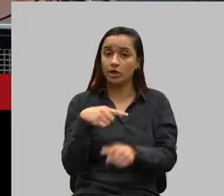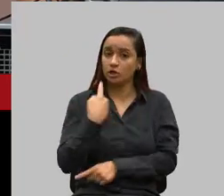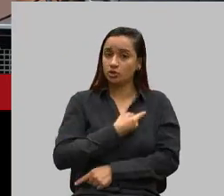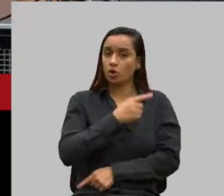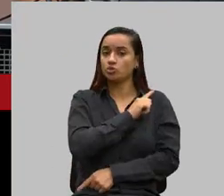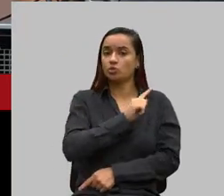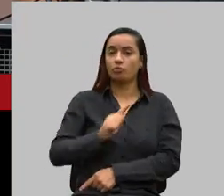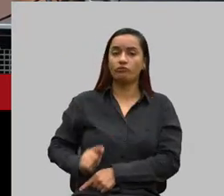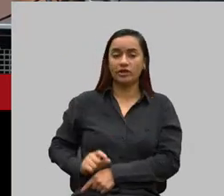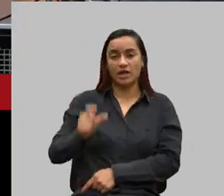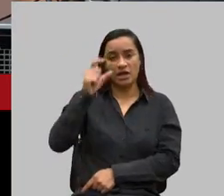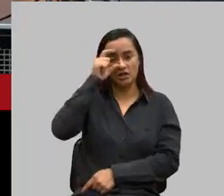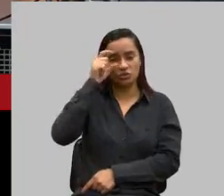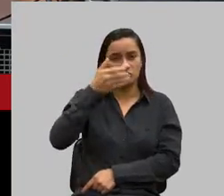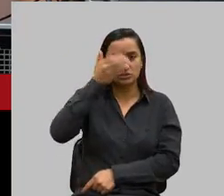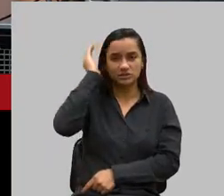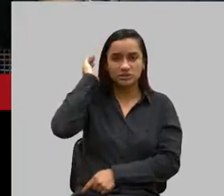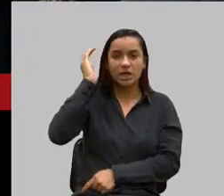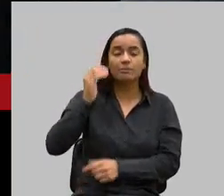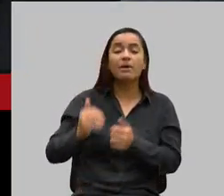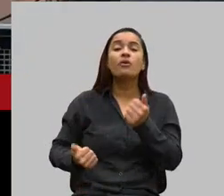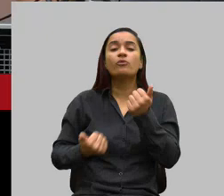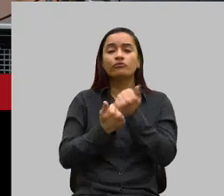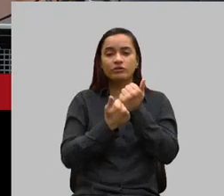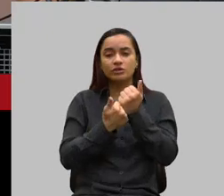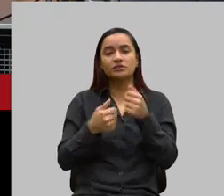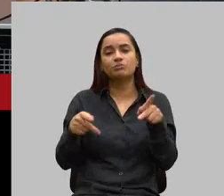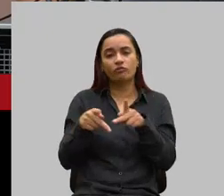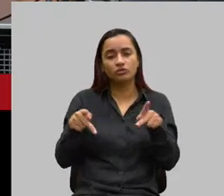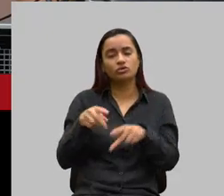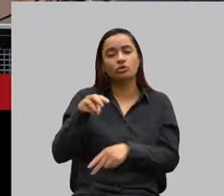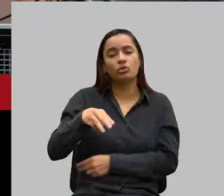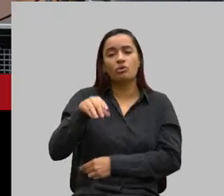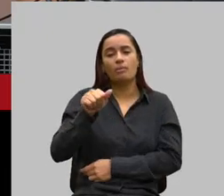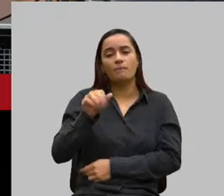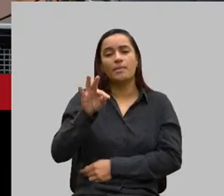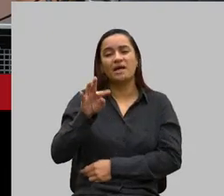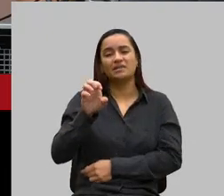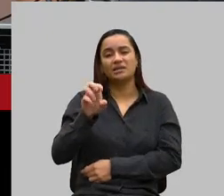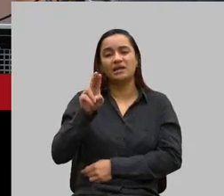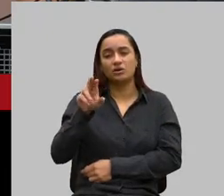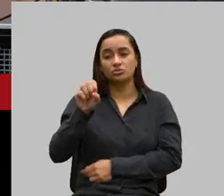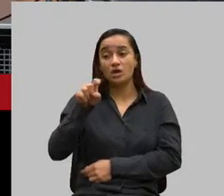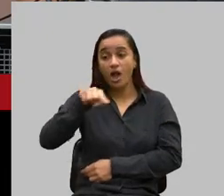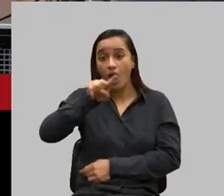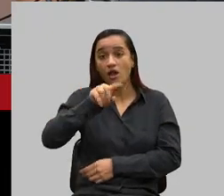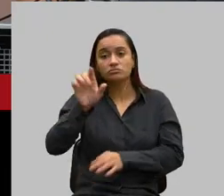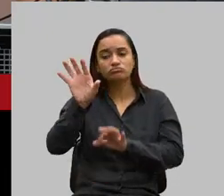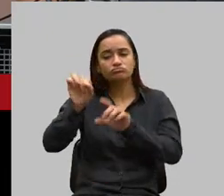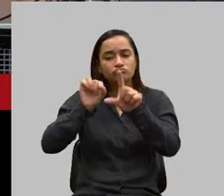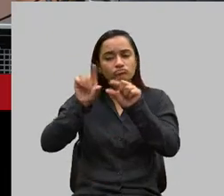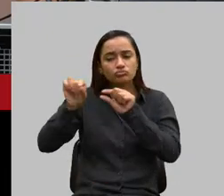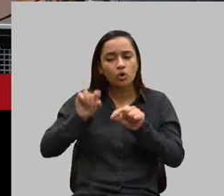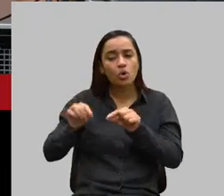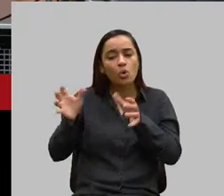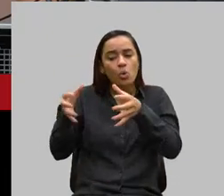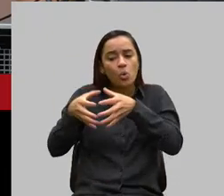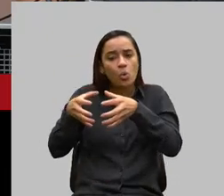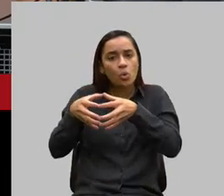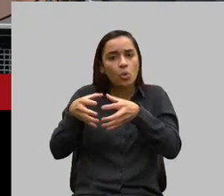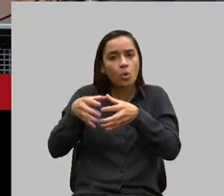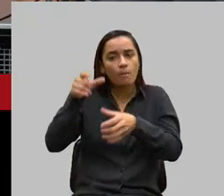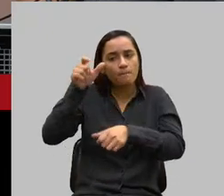o nosso vice-governador professor Mateus está orquestrando um time de secretários e secretárias